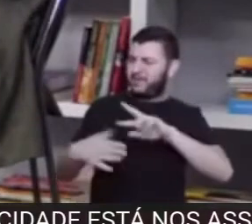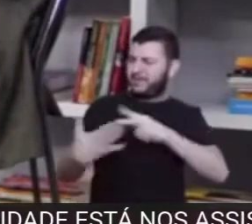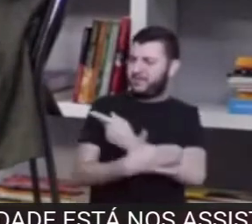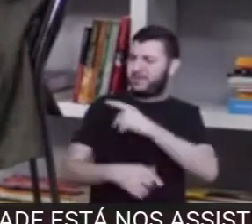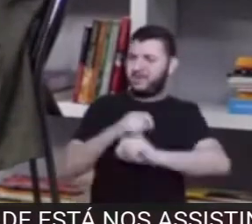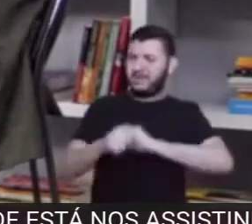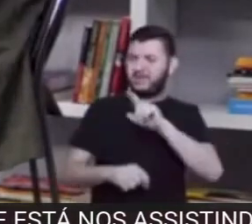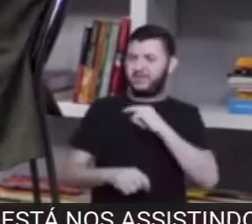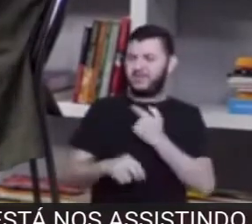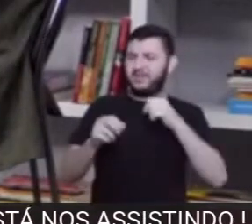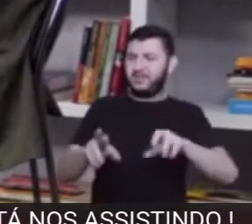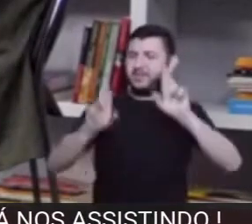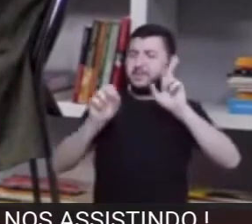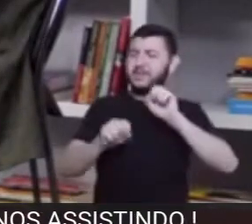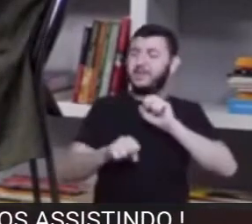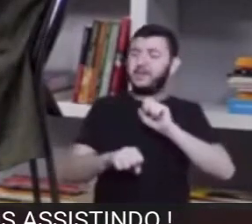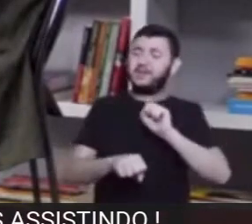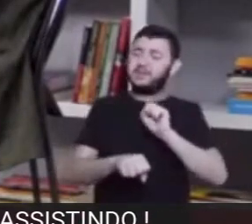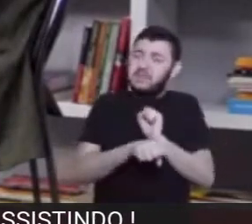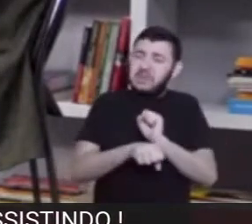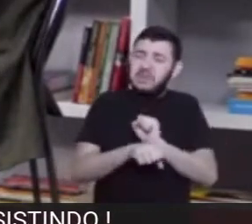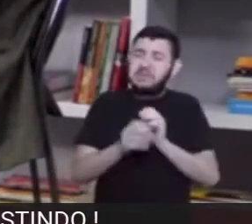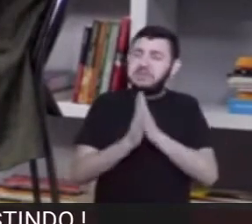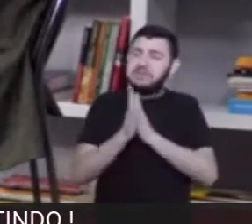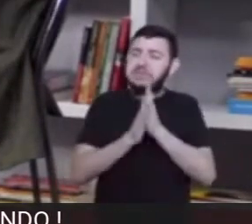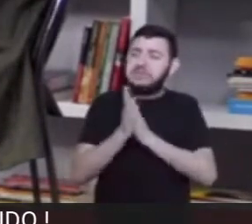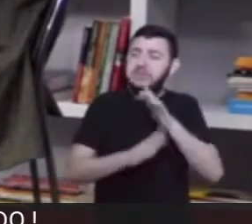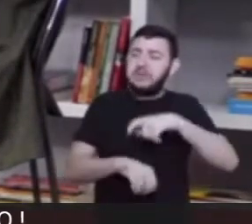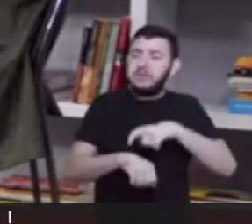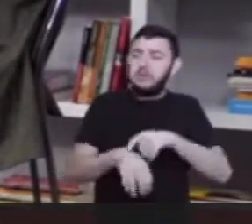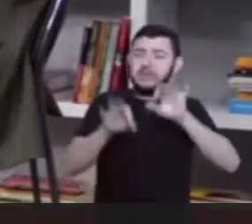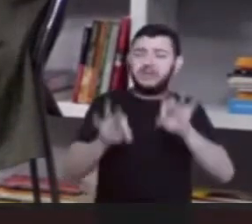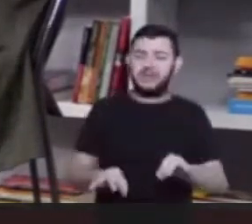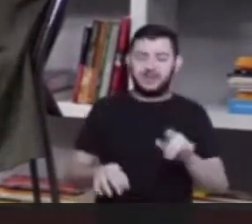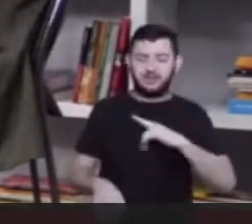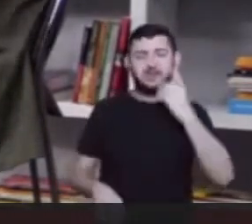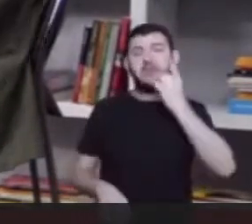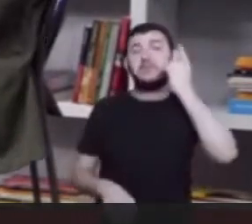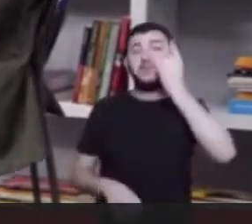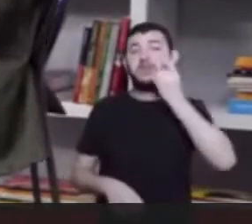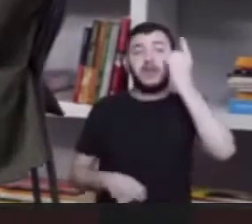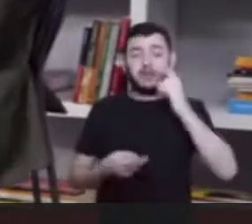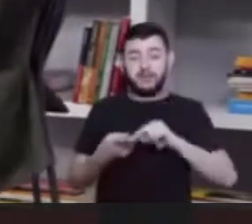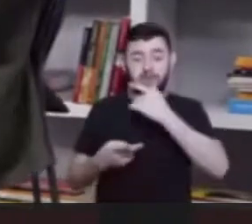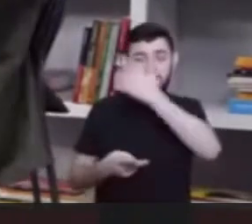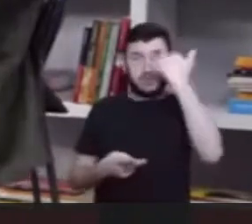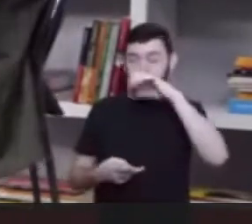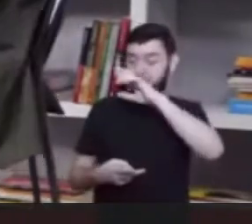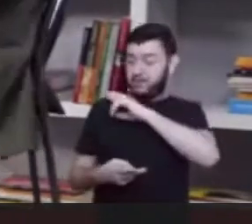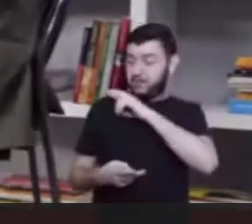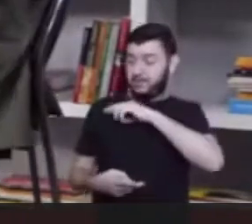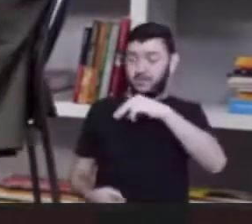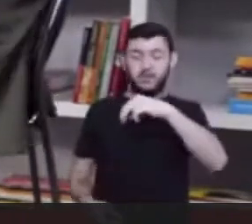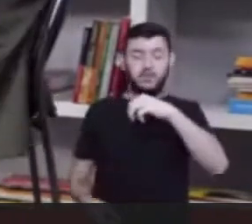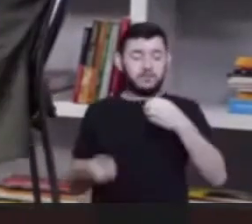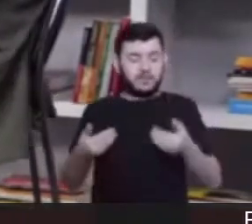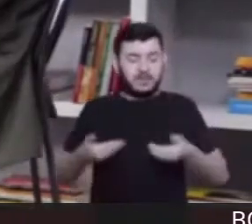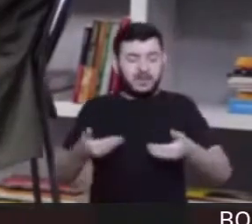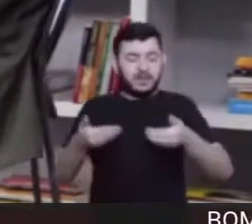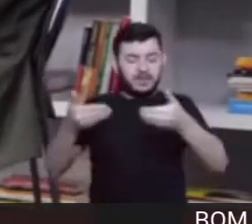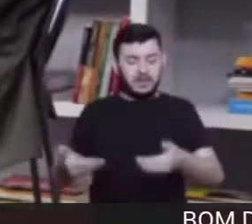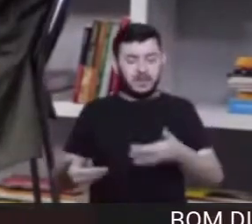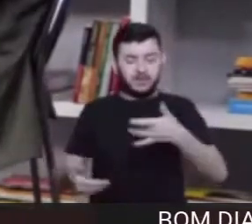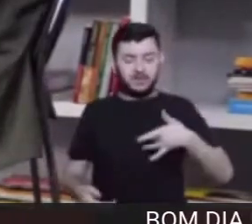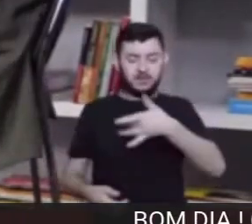e aquele alto funcionário do Ministério da Saúde vão apresentar dados capazes de comprovar,